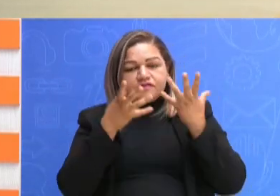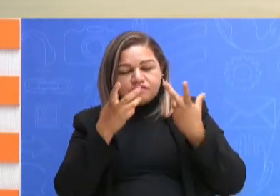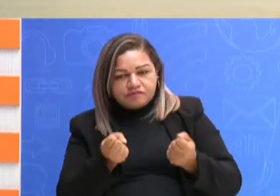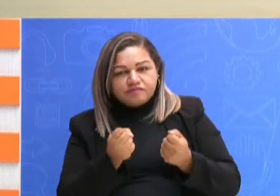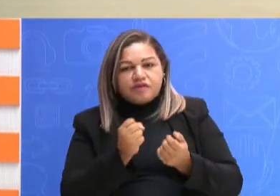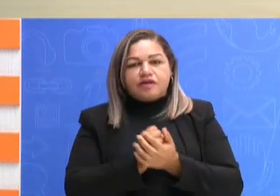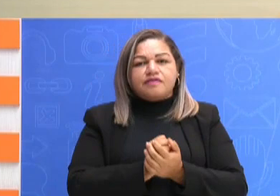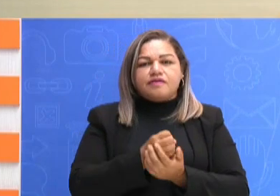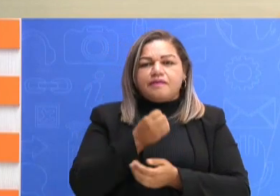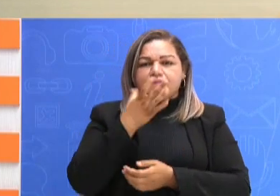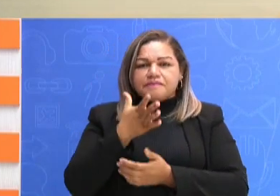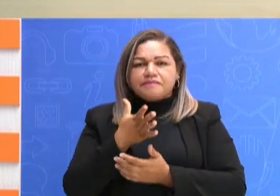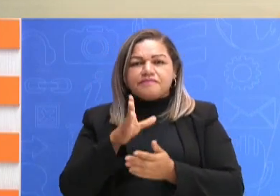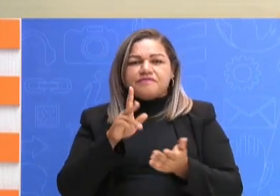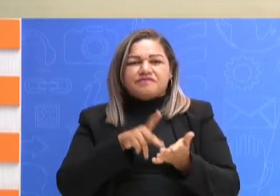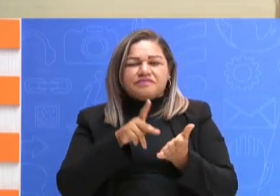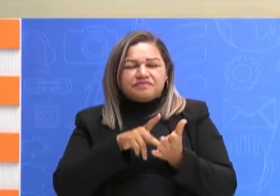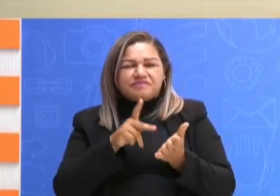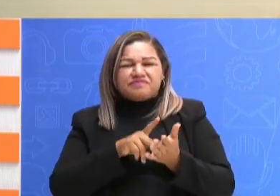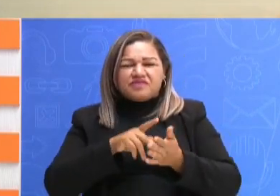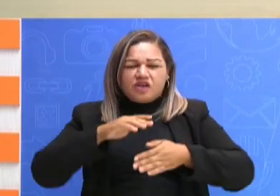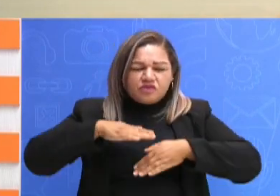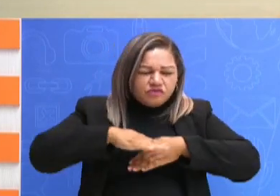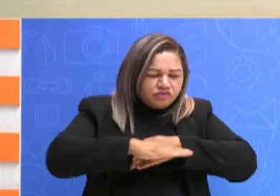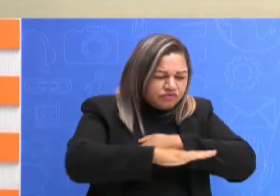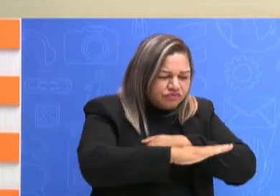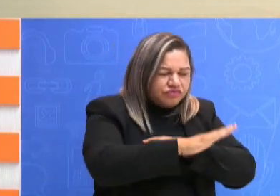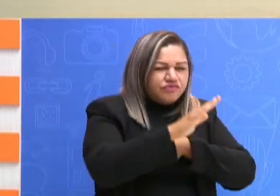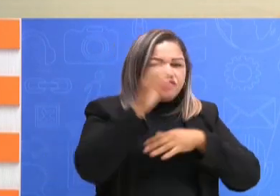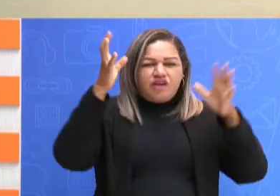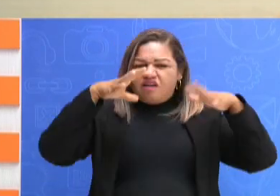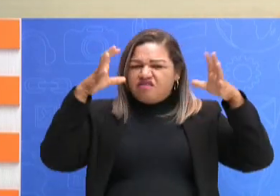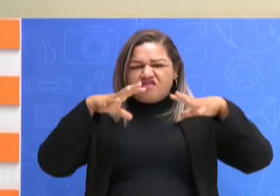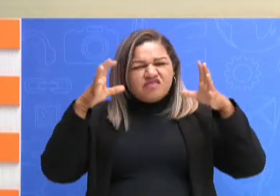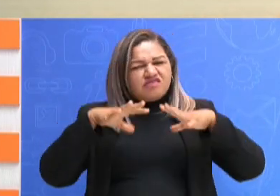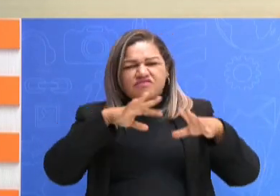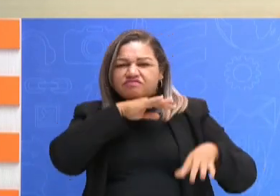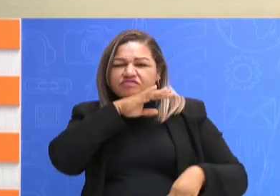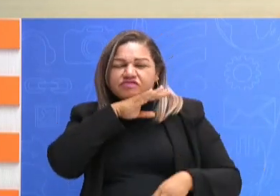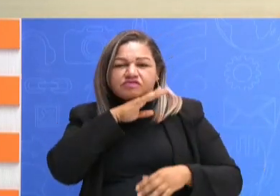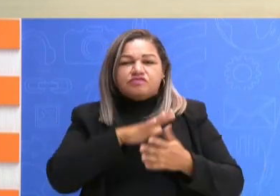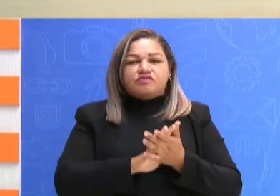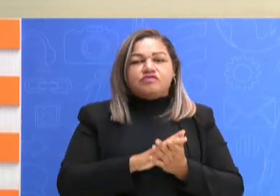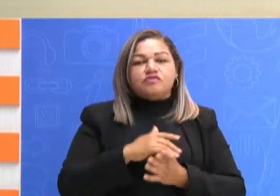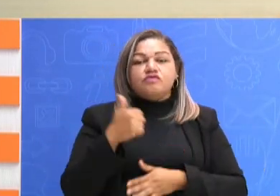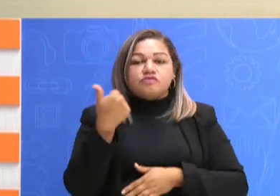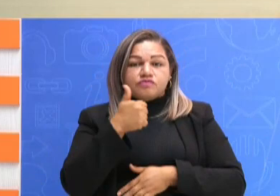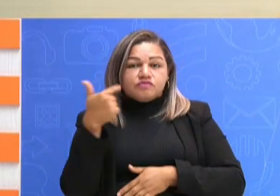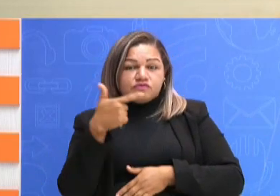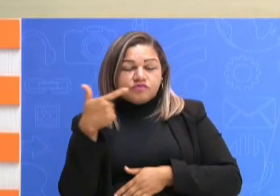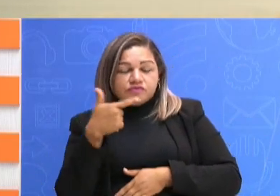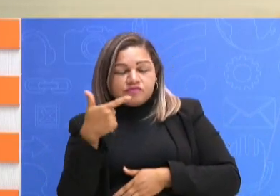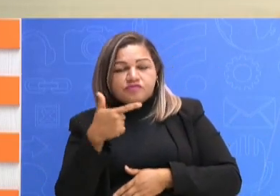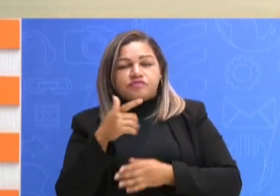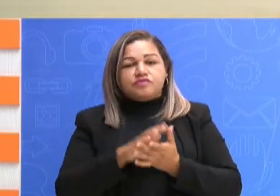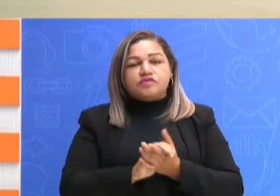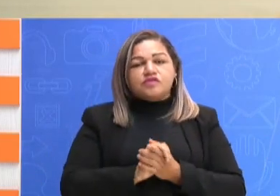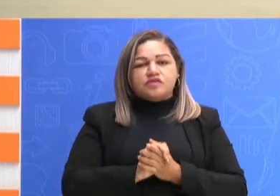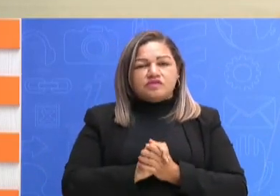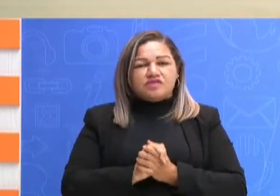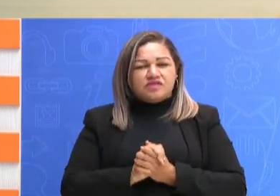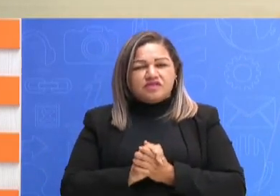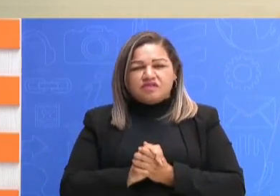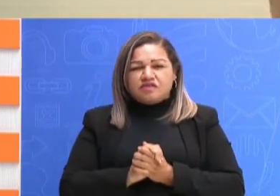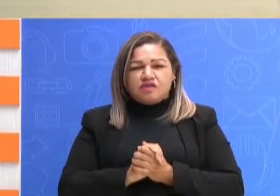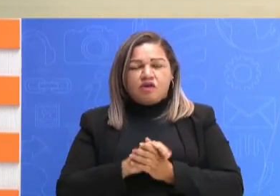pelo Pedro, que muitas estradas a chuva estraga, do primeiro, do segundo, do terceiro distrito. Não dá